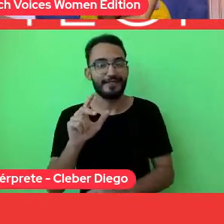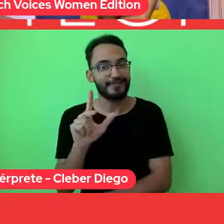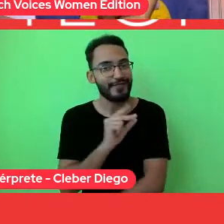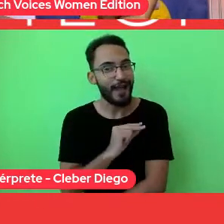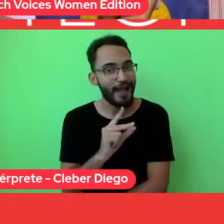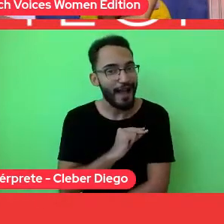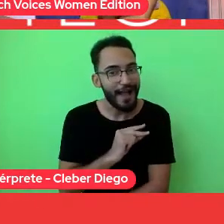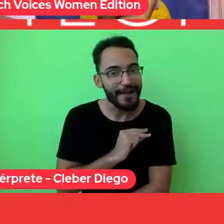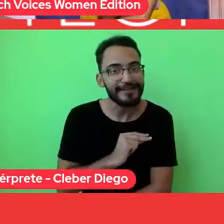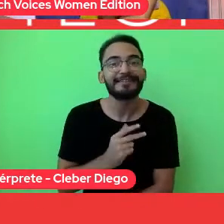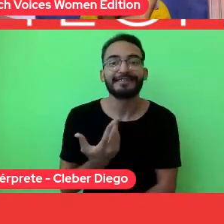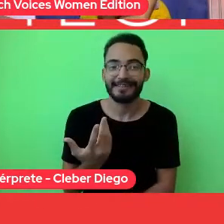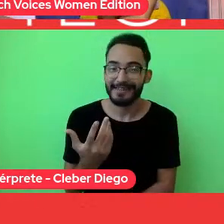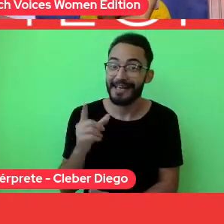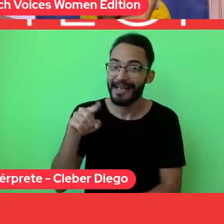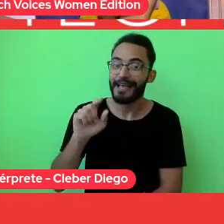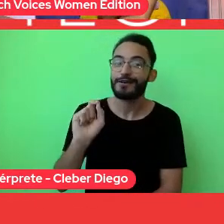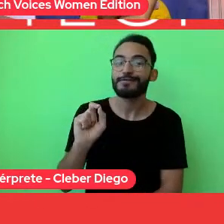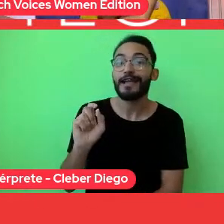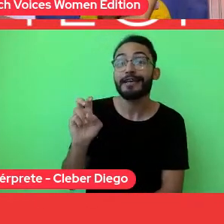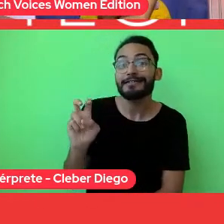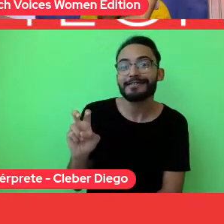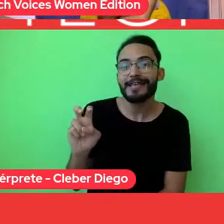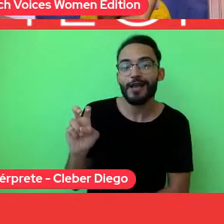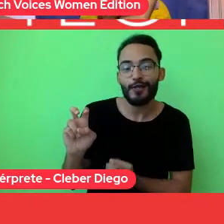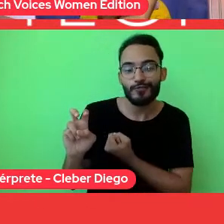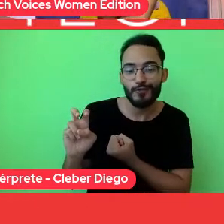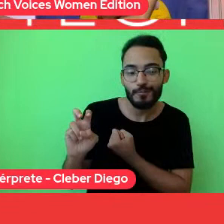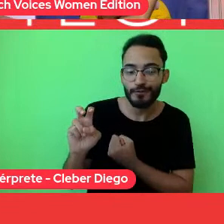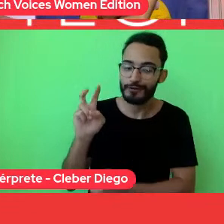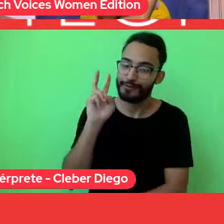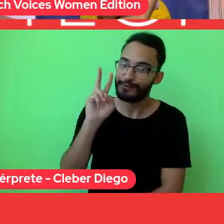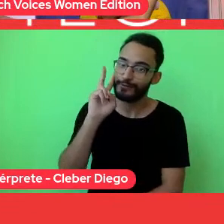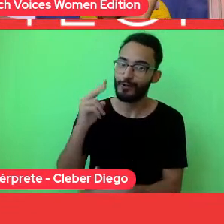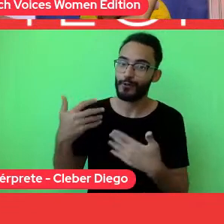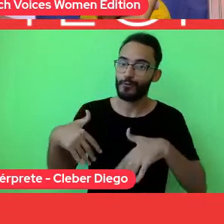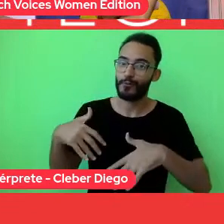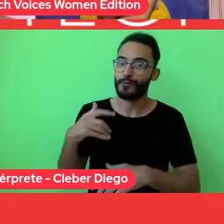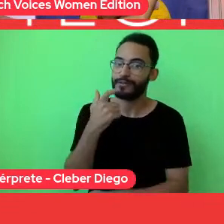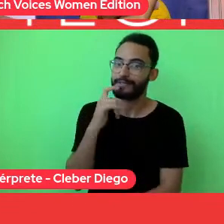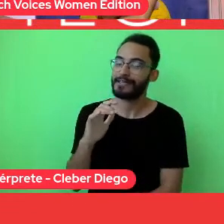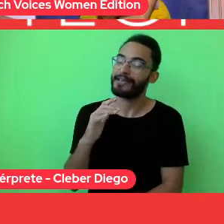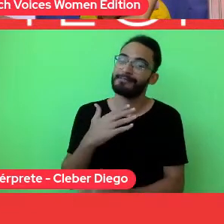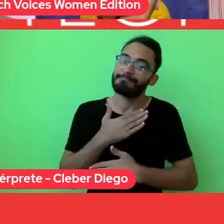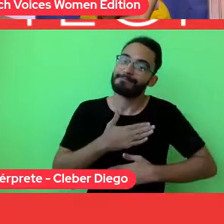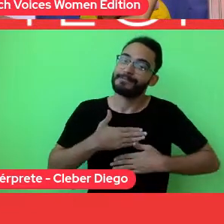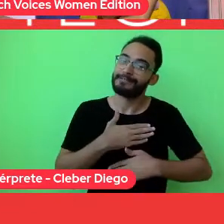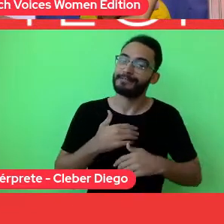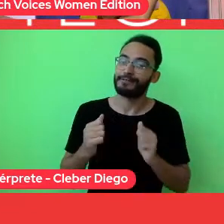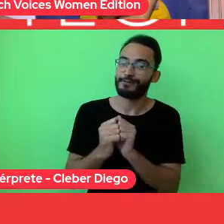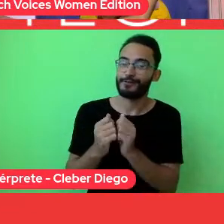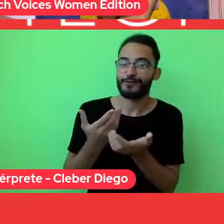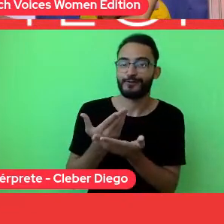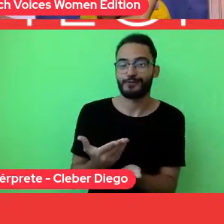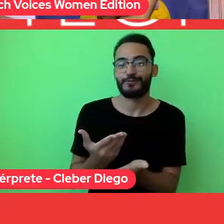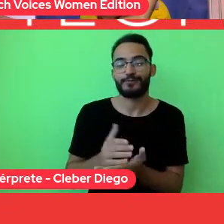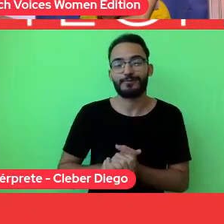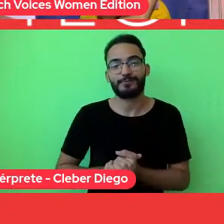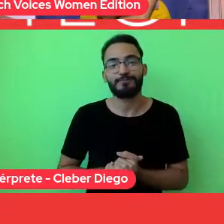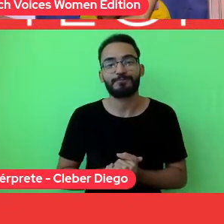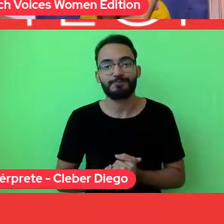bom, colaboradora número 5. Veja só, fazendo muita história na CIT. Que prazer ter você aqui. Muito bom, obrigada, gente.